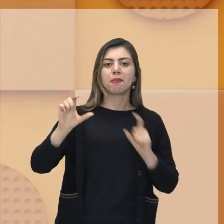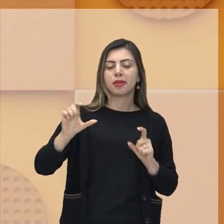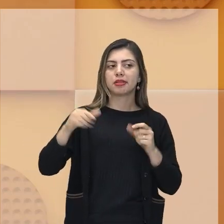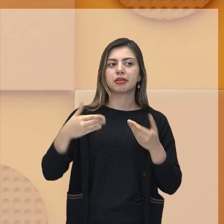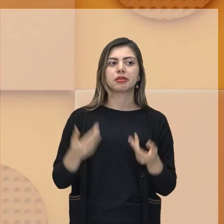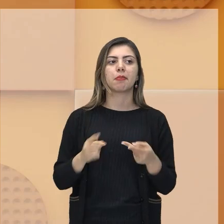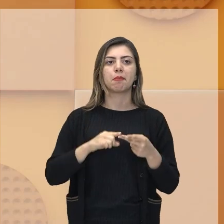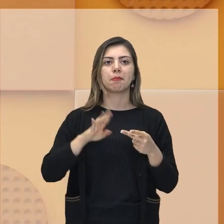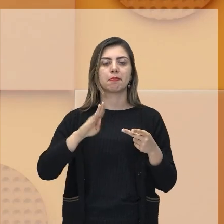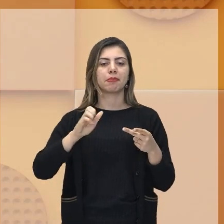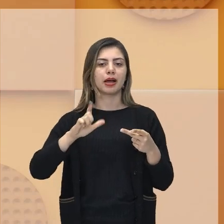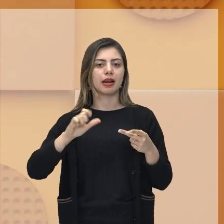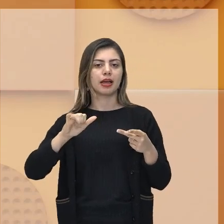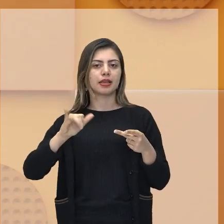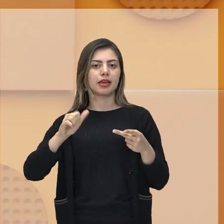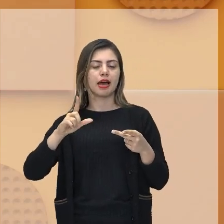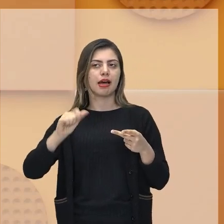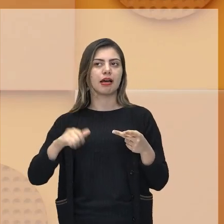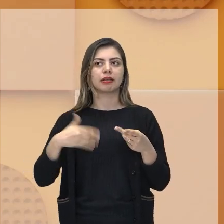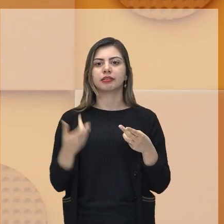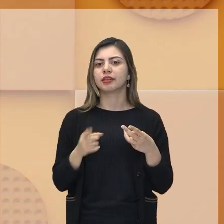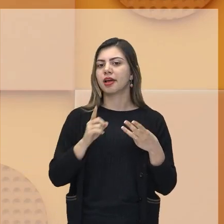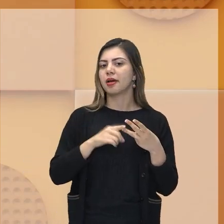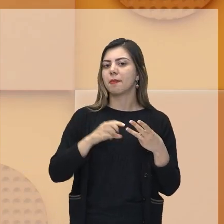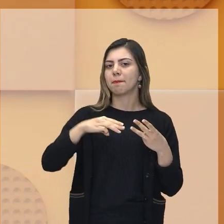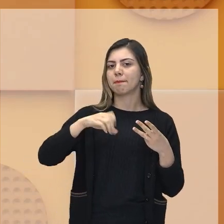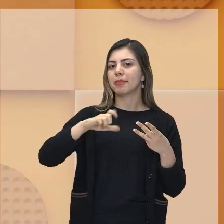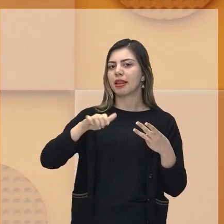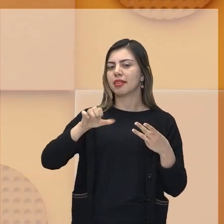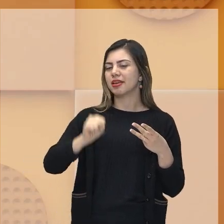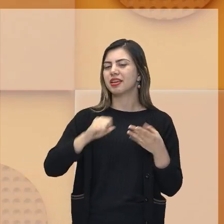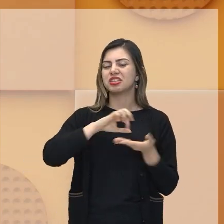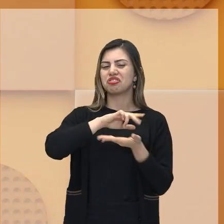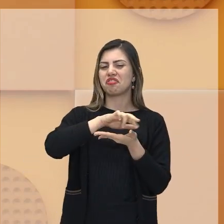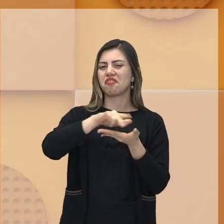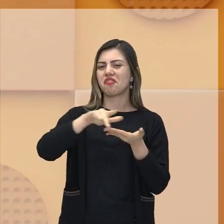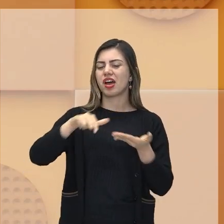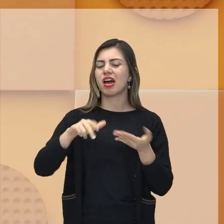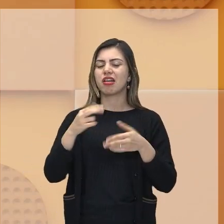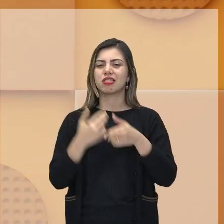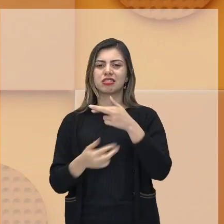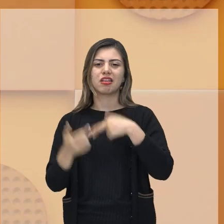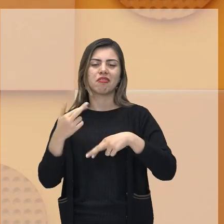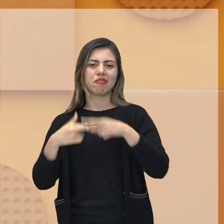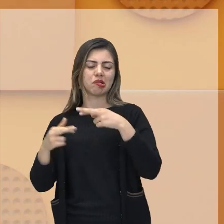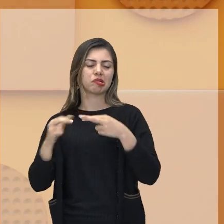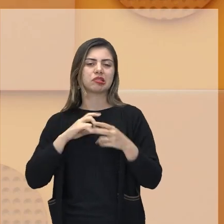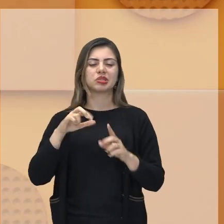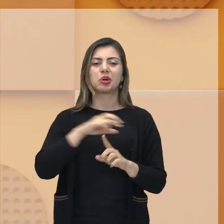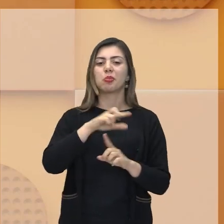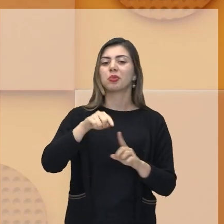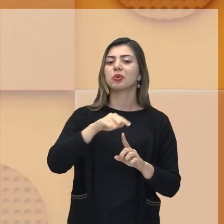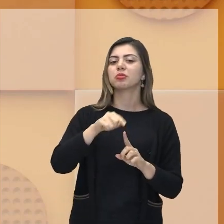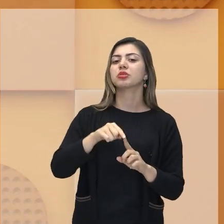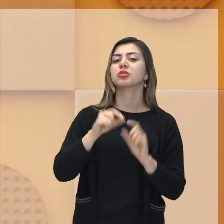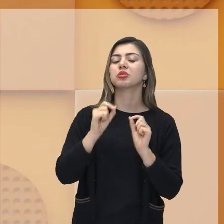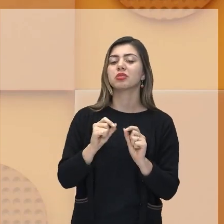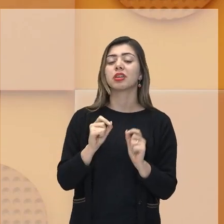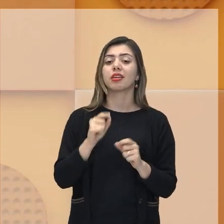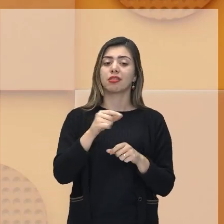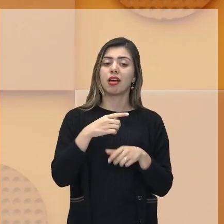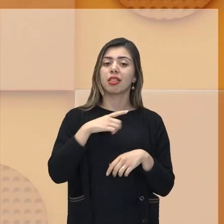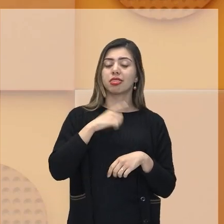balaiada, a sabinada, a própria revolta dos malês, né, gente? Eram revoltas que tinham como objetivo fundamental